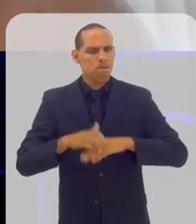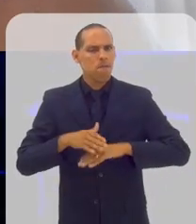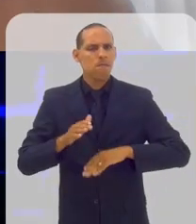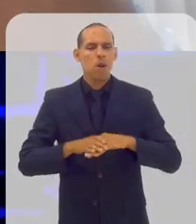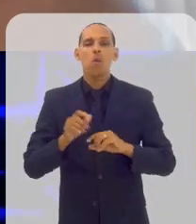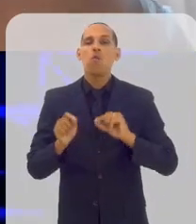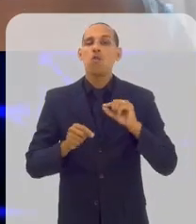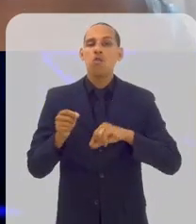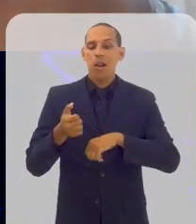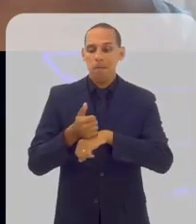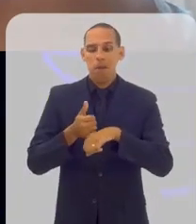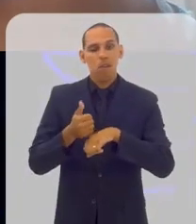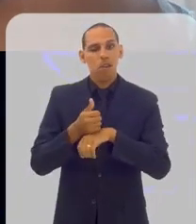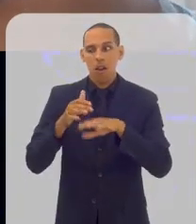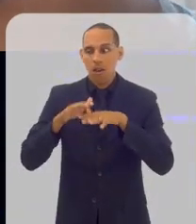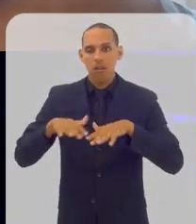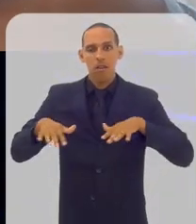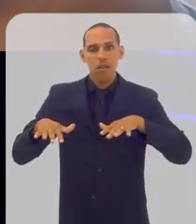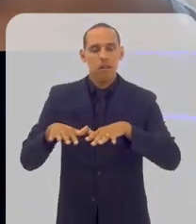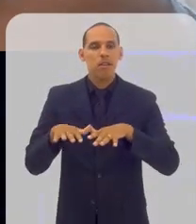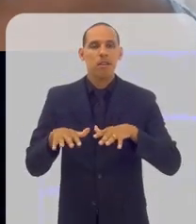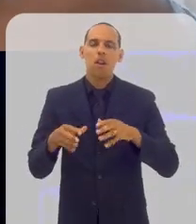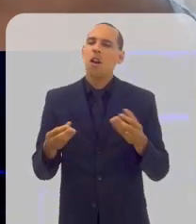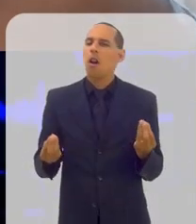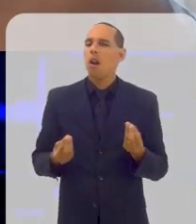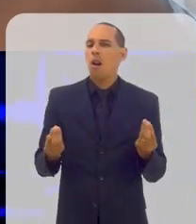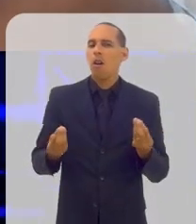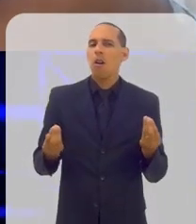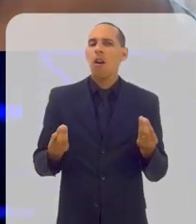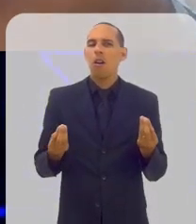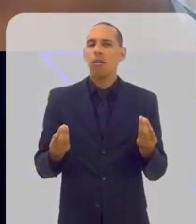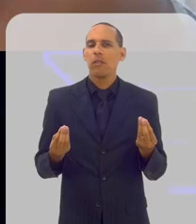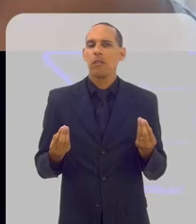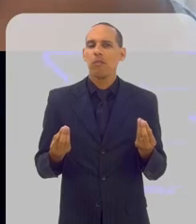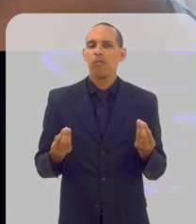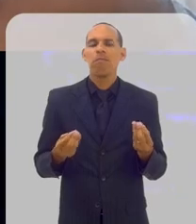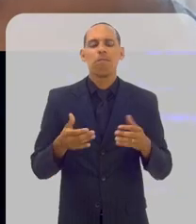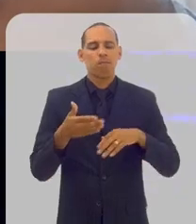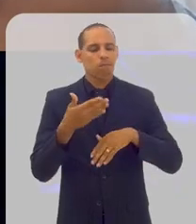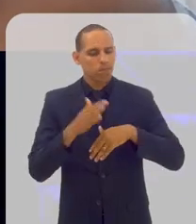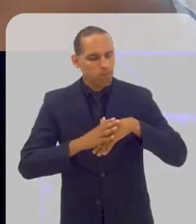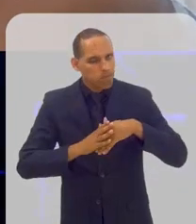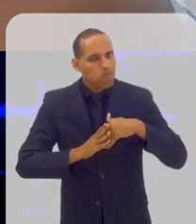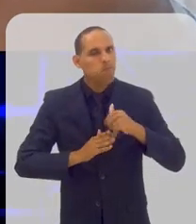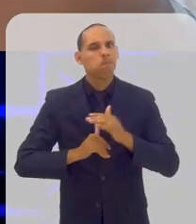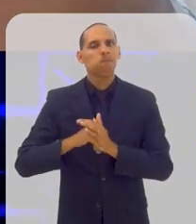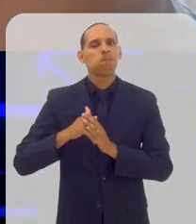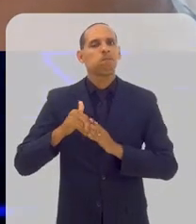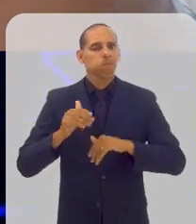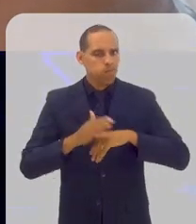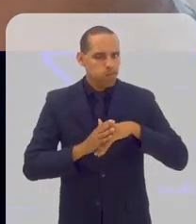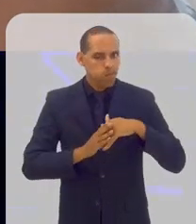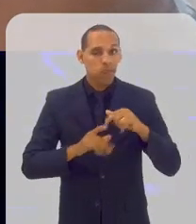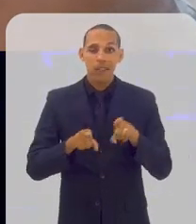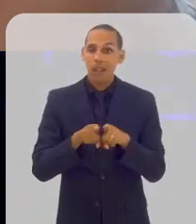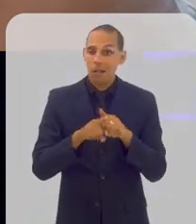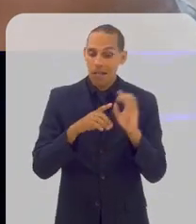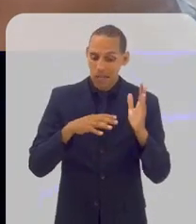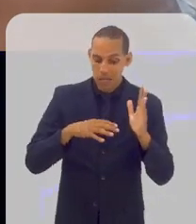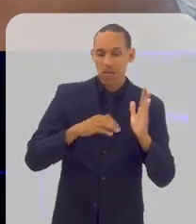para que os profissionais que estejam no mercado estejam devidamente qualificados, sejam